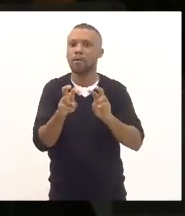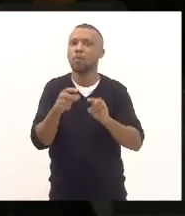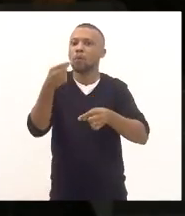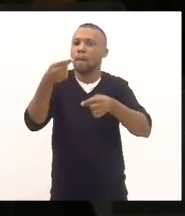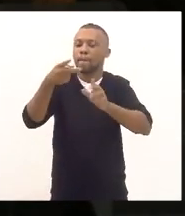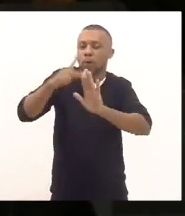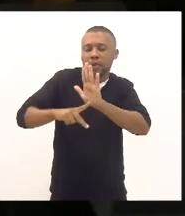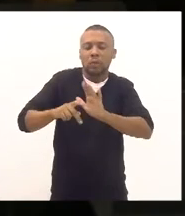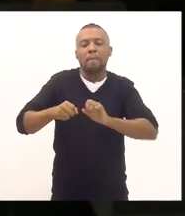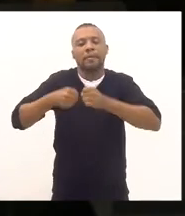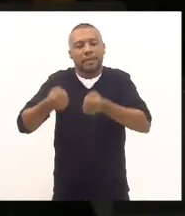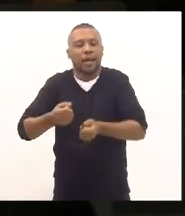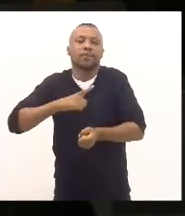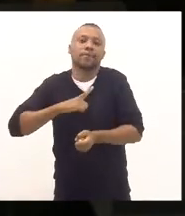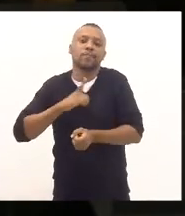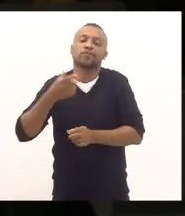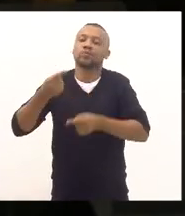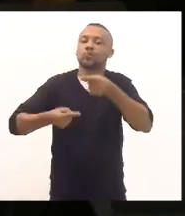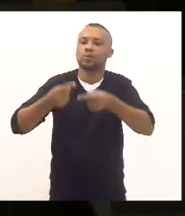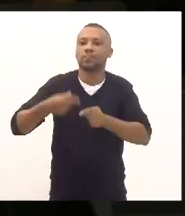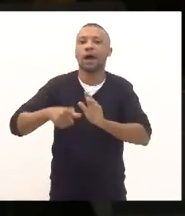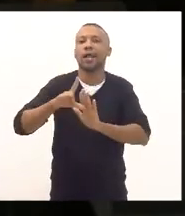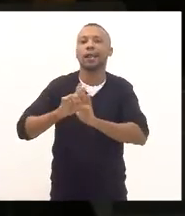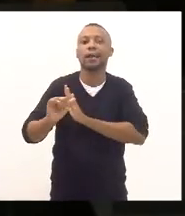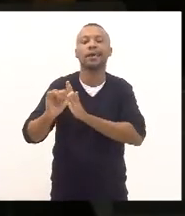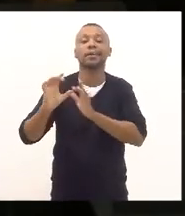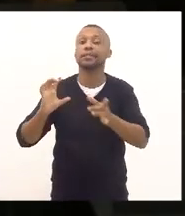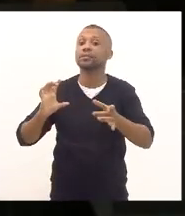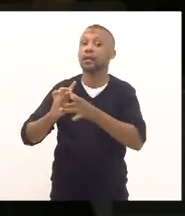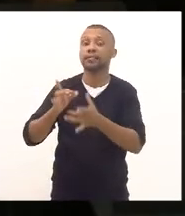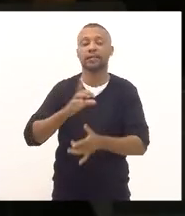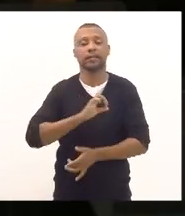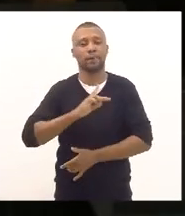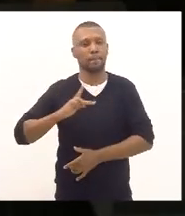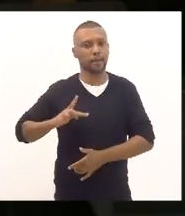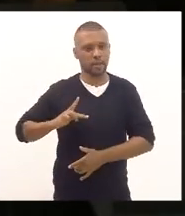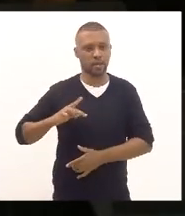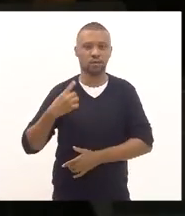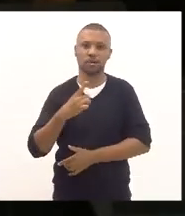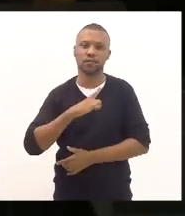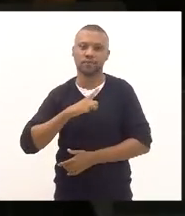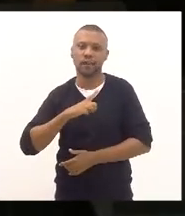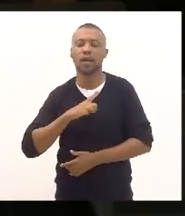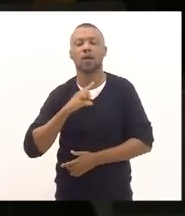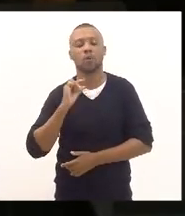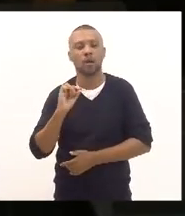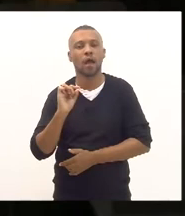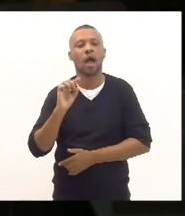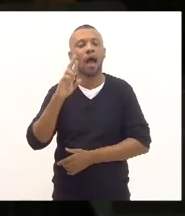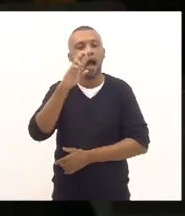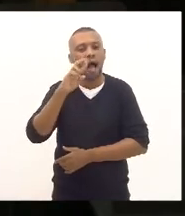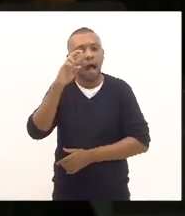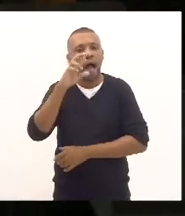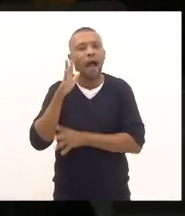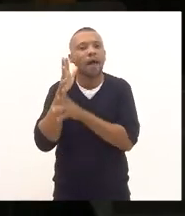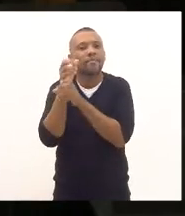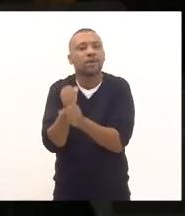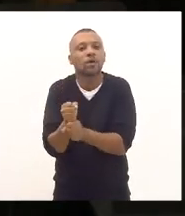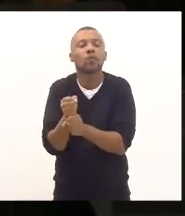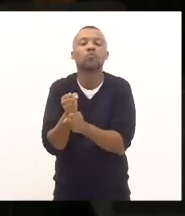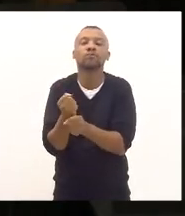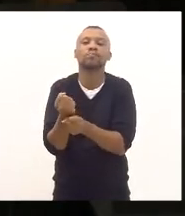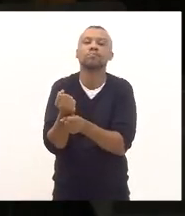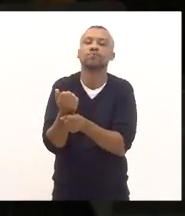tivemos aqui a lei orgânica da Defensoria Pública tivemos aqui a revisão do